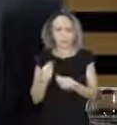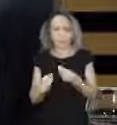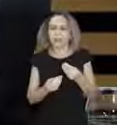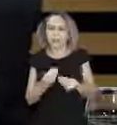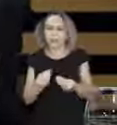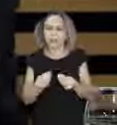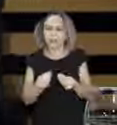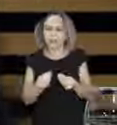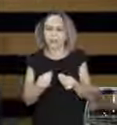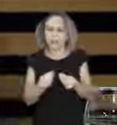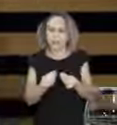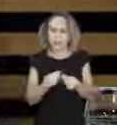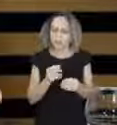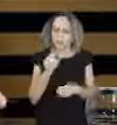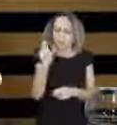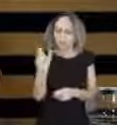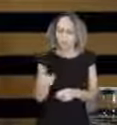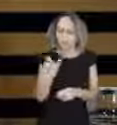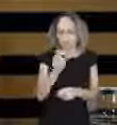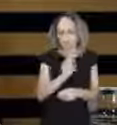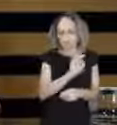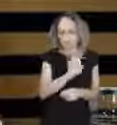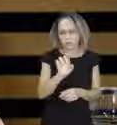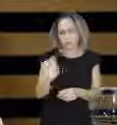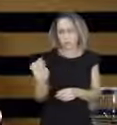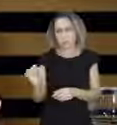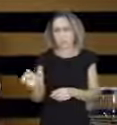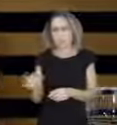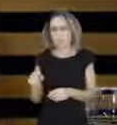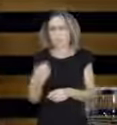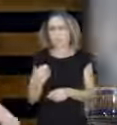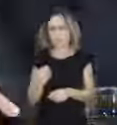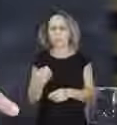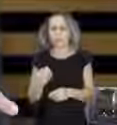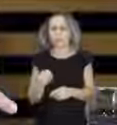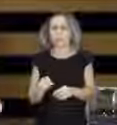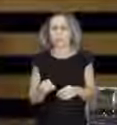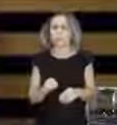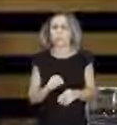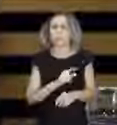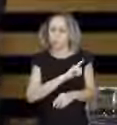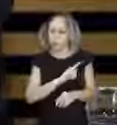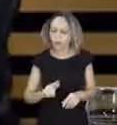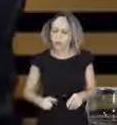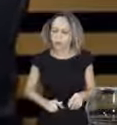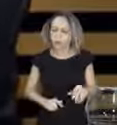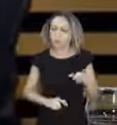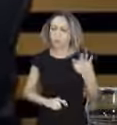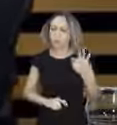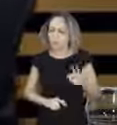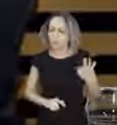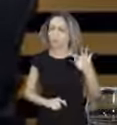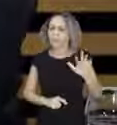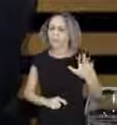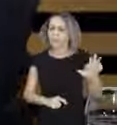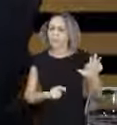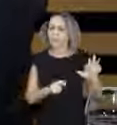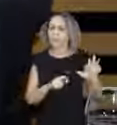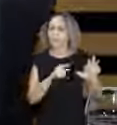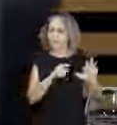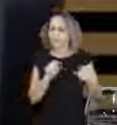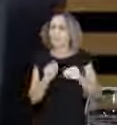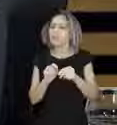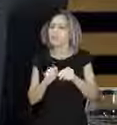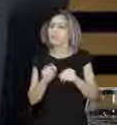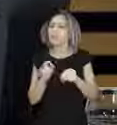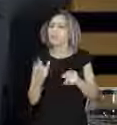Almir Pazienotto. Isso foi feito no governo federal pelo presidente Lula e permitiu aos estados fazê-lo e